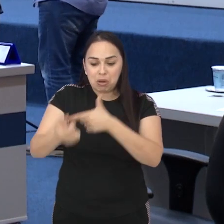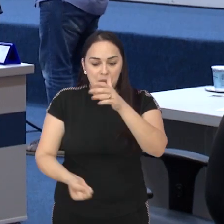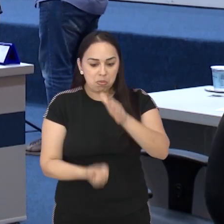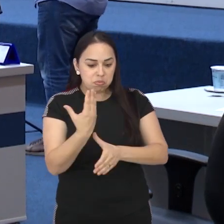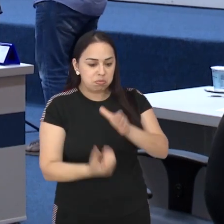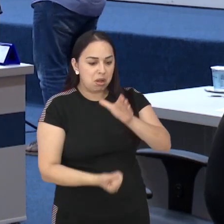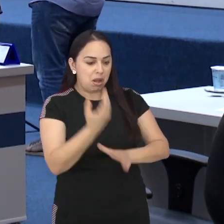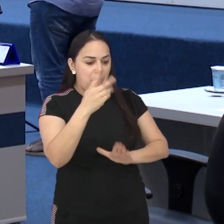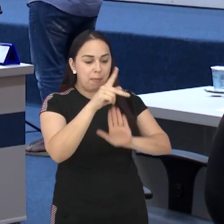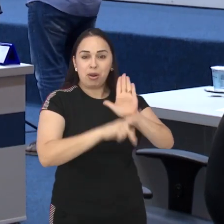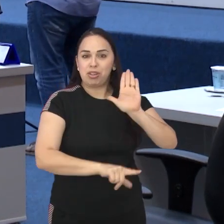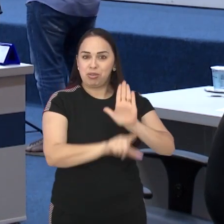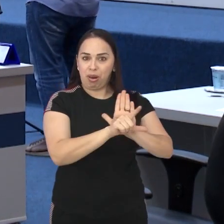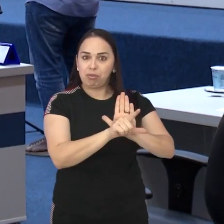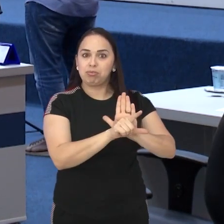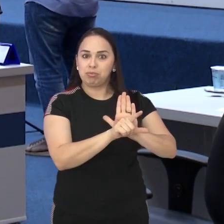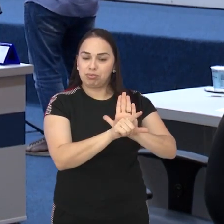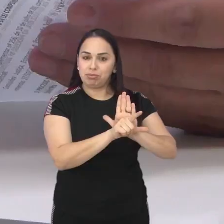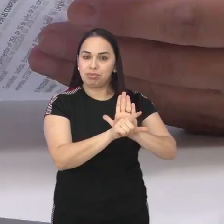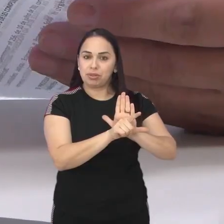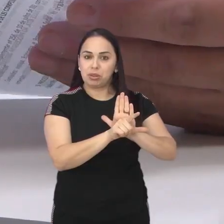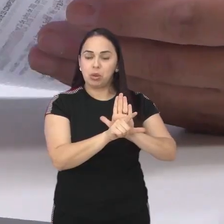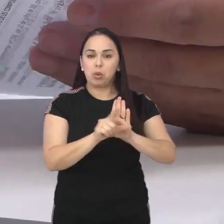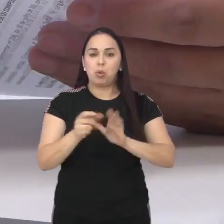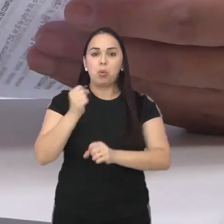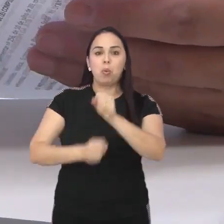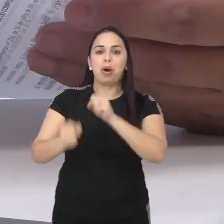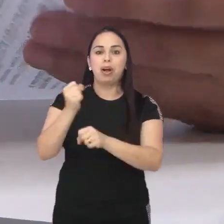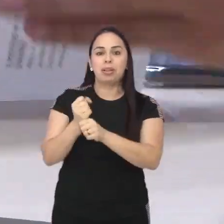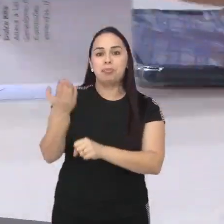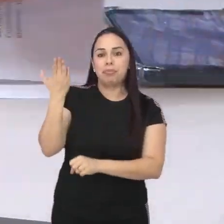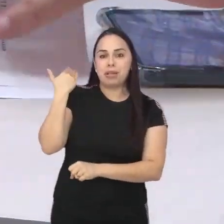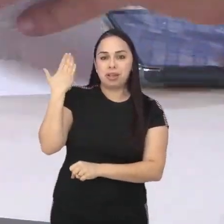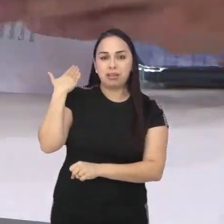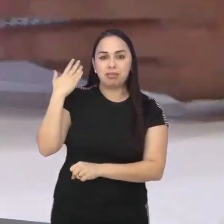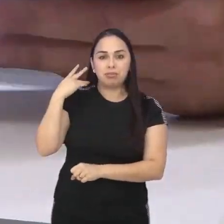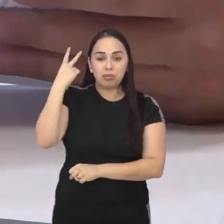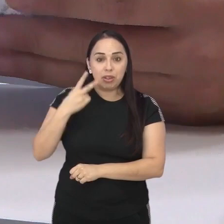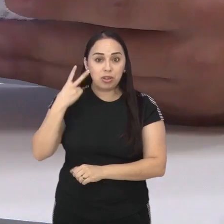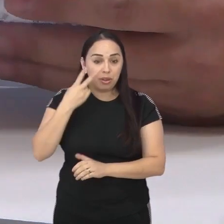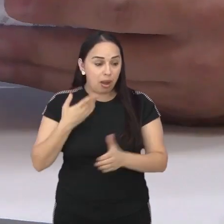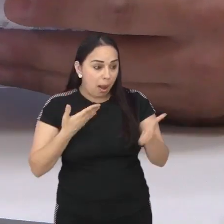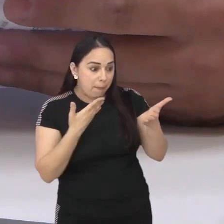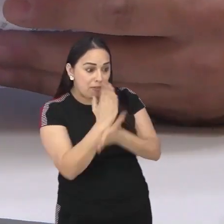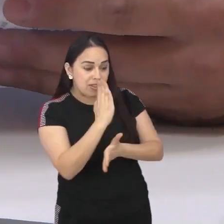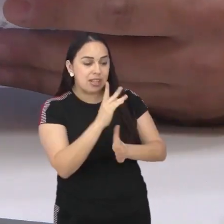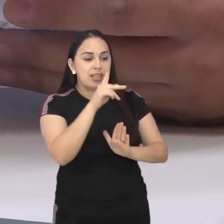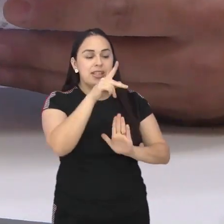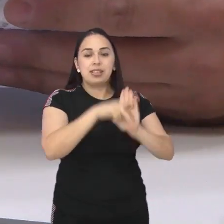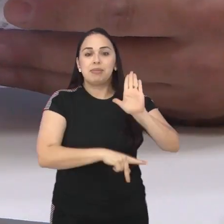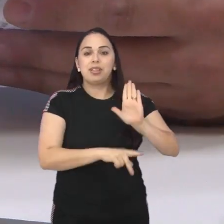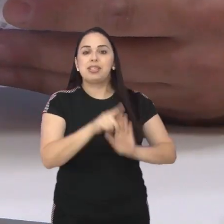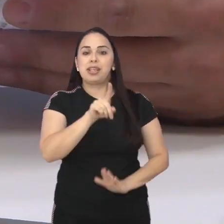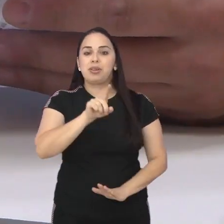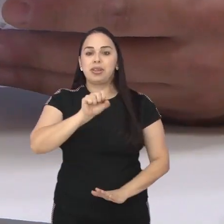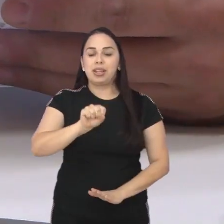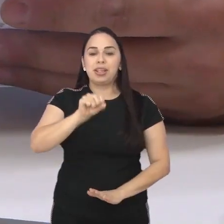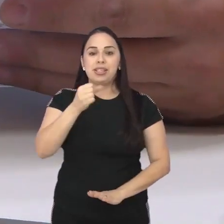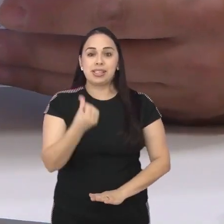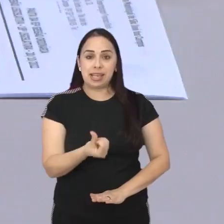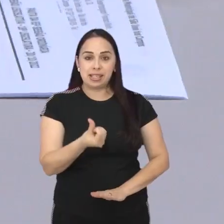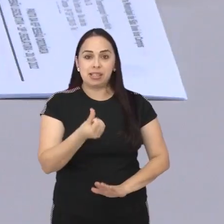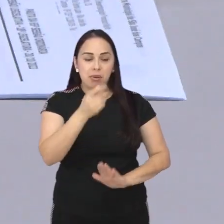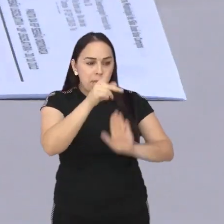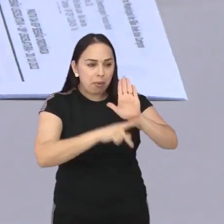produção legislativa dos parlamentares. Só no ano passado, os vereadores aprovaram 186 projetos de